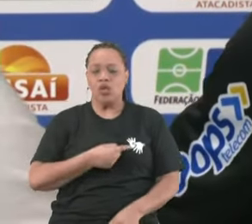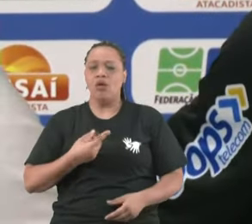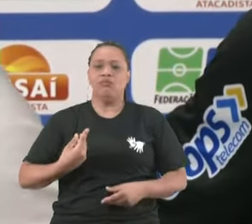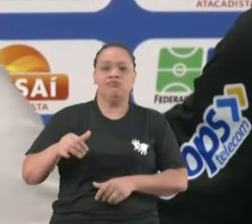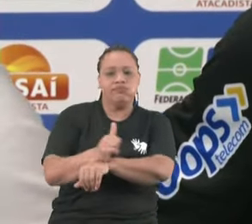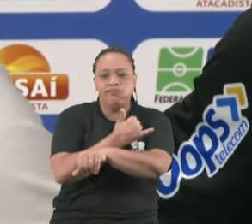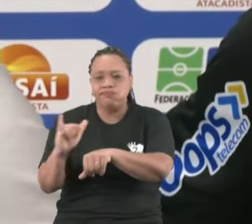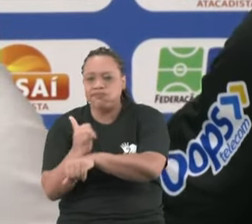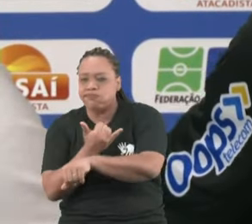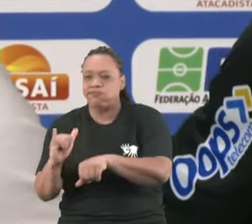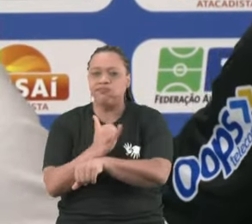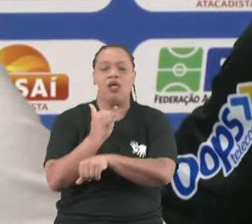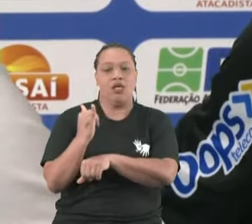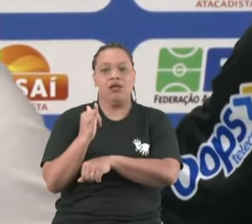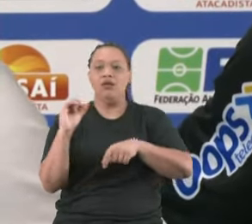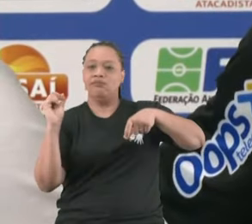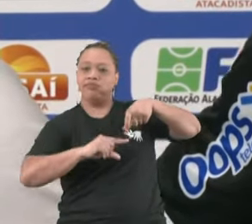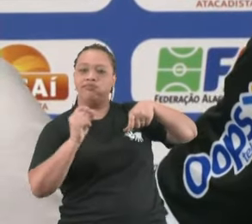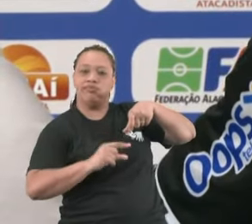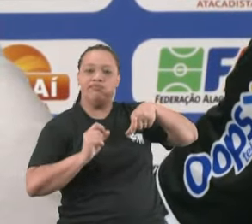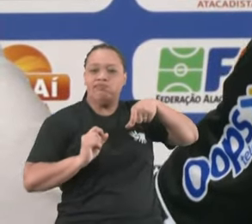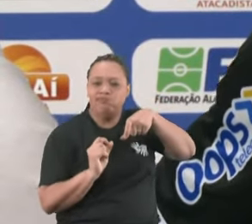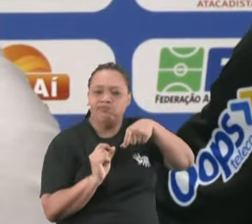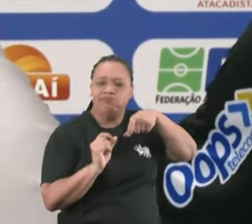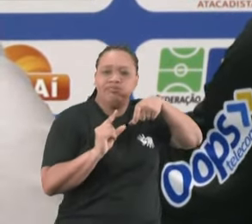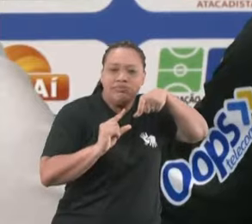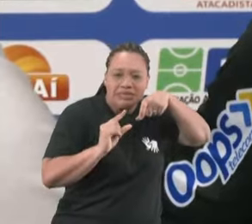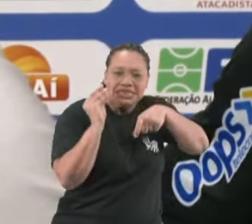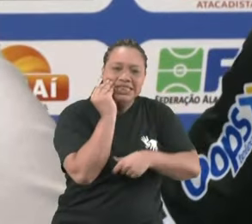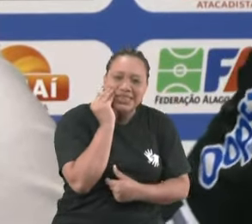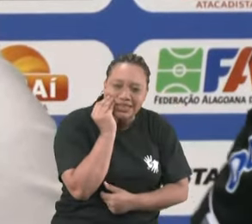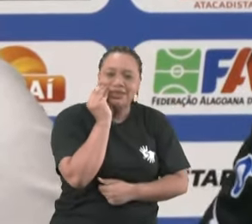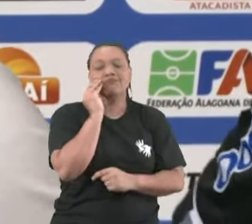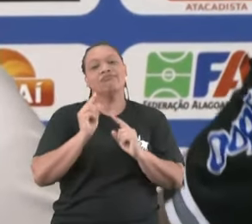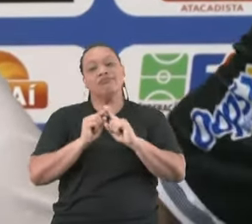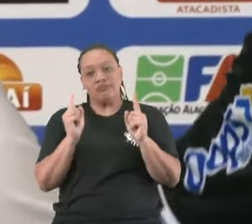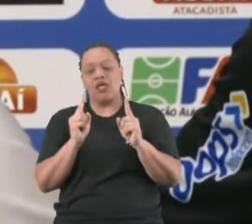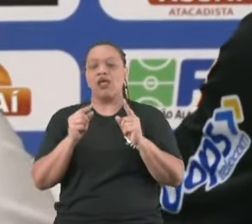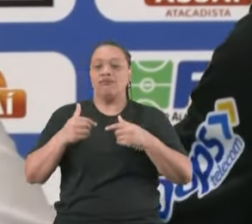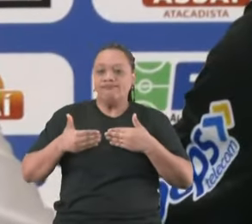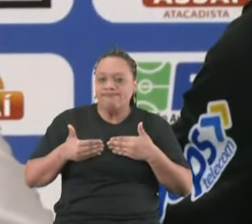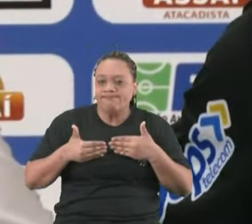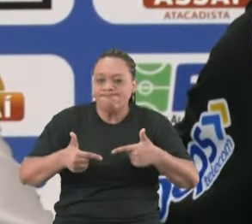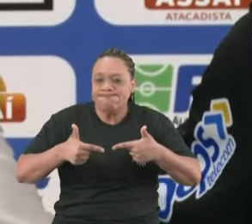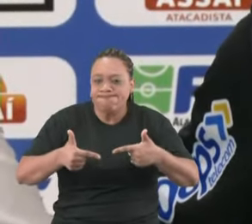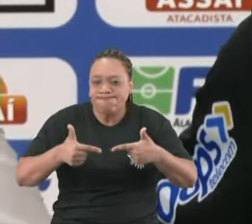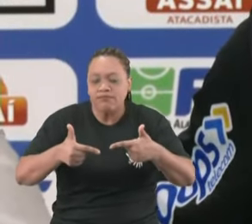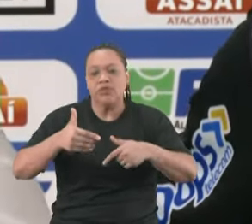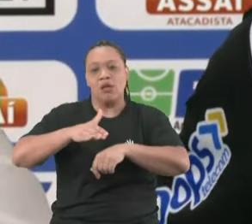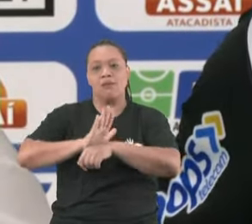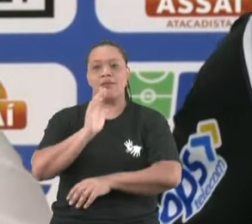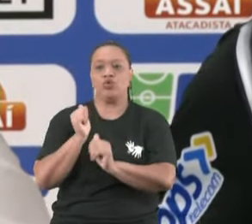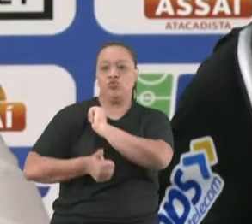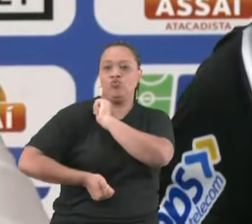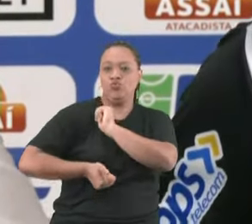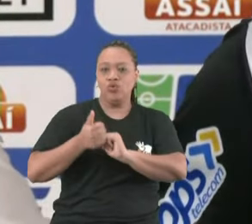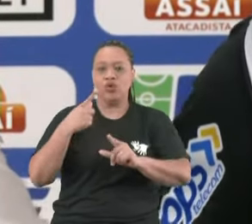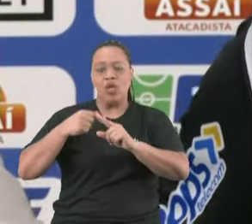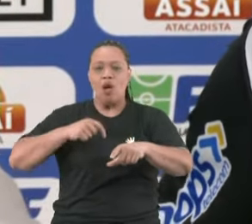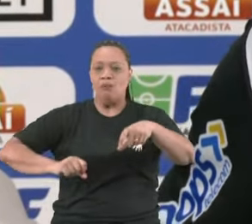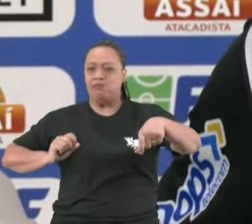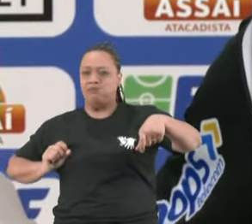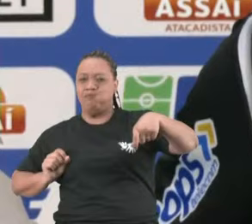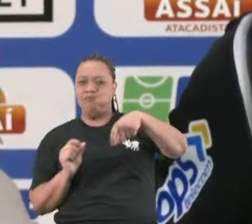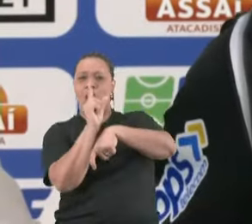criando algumas chances de gol. Só caprichar ali no último passe ali. E aqui na defesa a gente tentar sair jogando mais um pouco, a gente tá dando muito chutão e